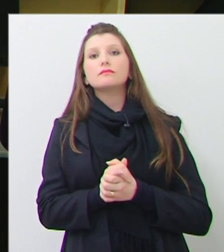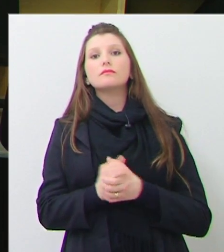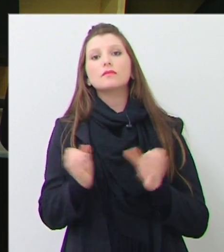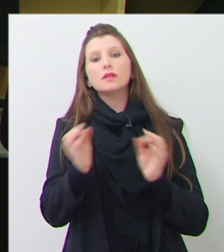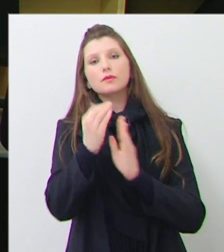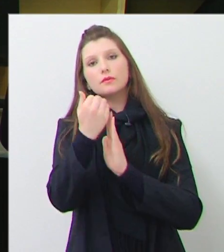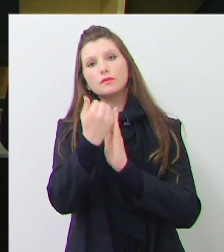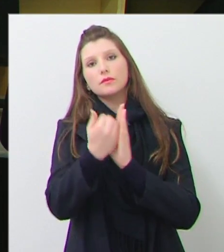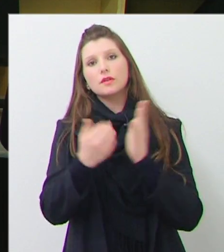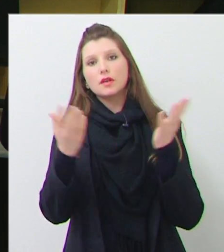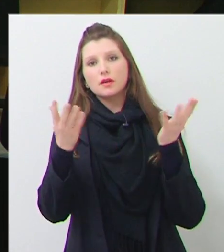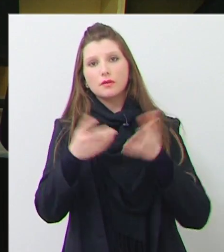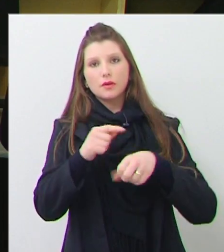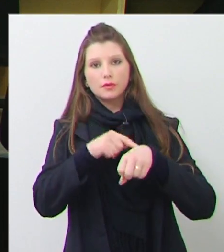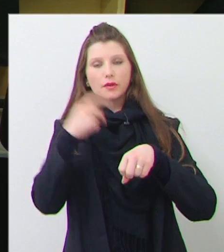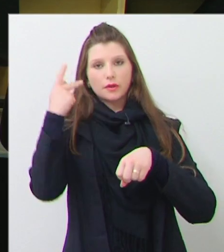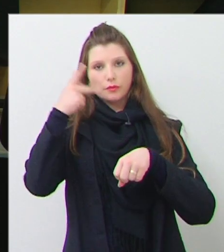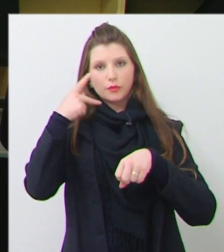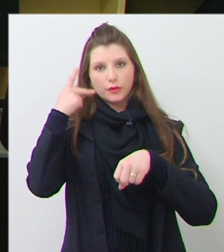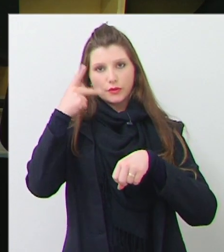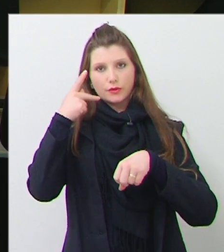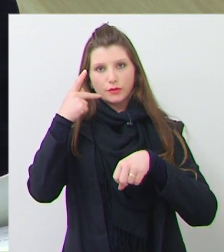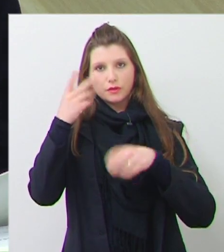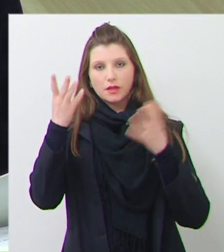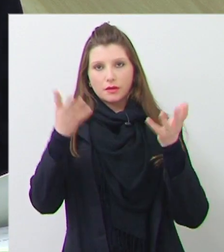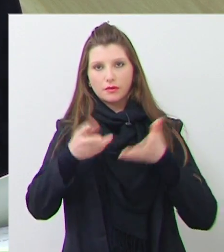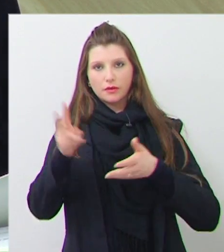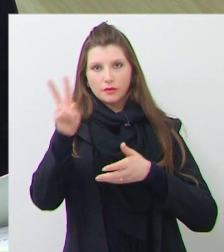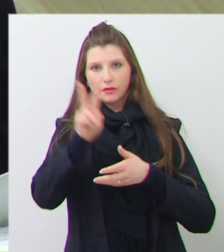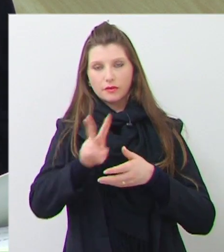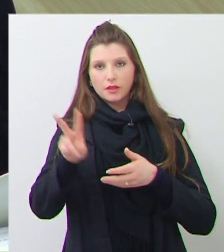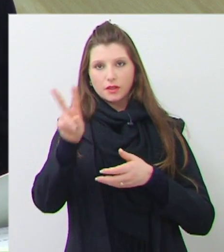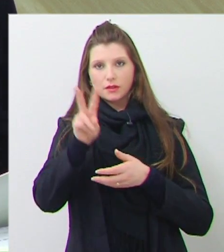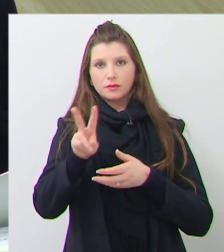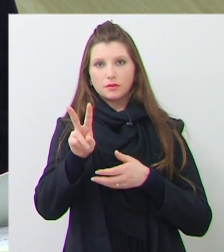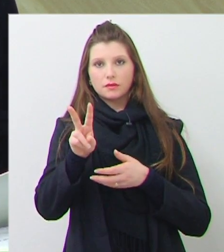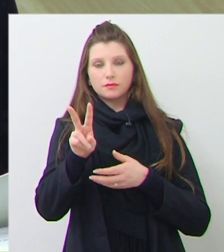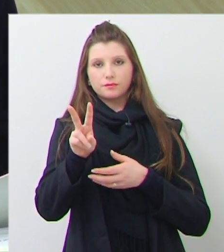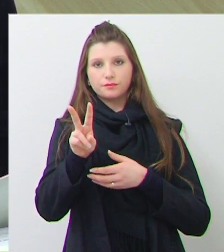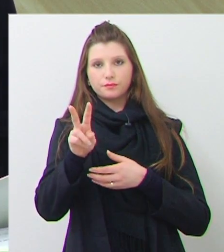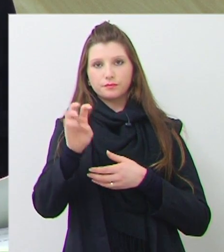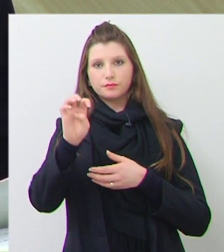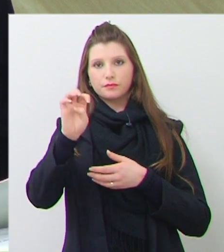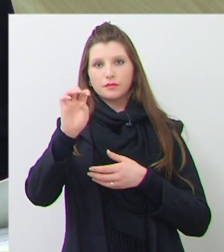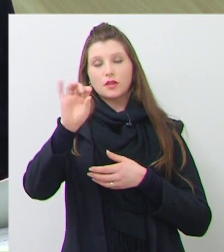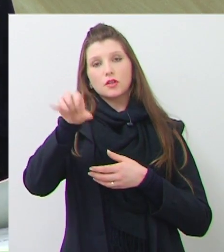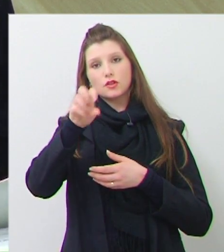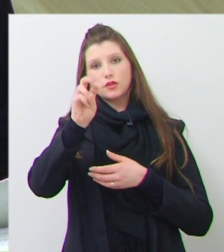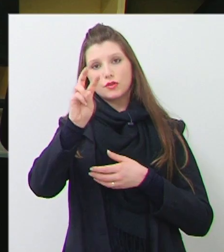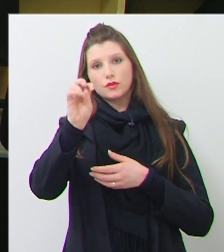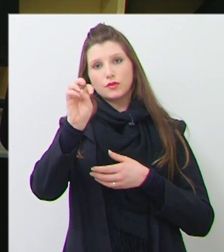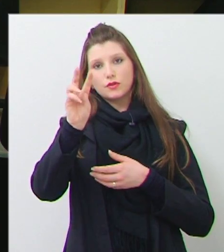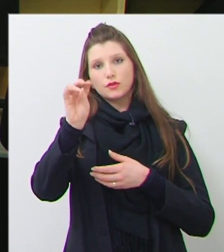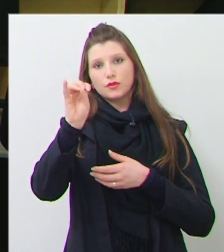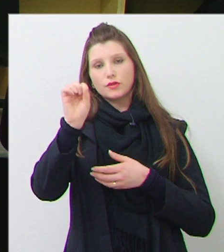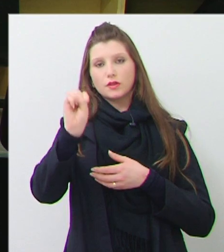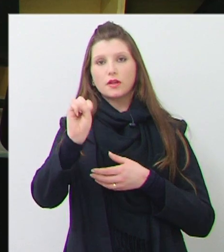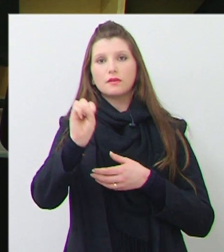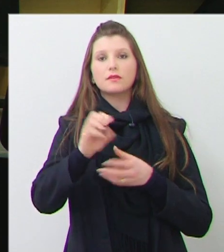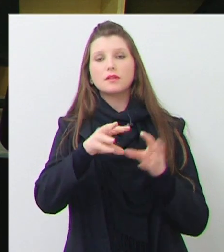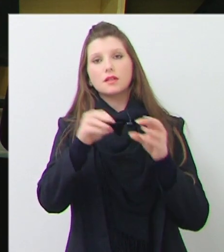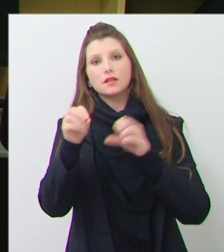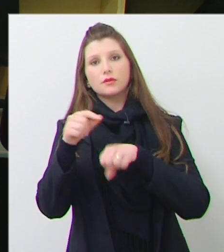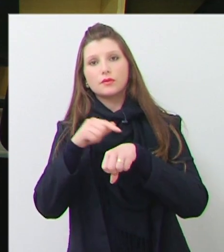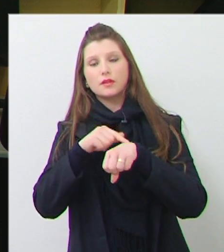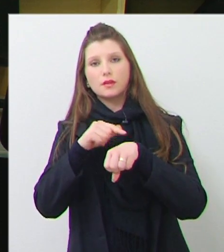Terminado o expediente, passamos para o horário político. Com a palavra o vereador Eves Jeves Manuel. Declina do seu